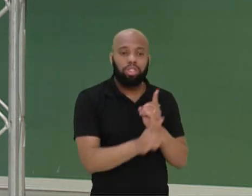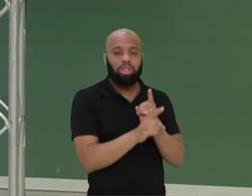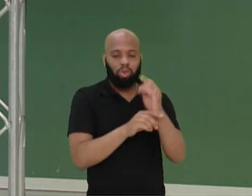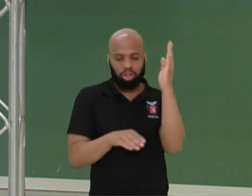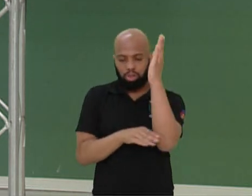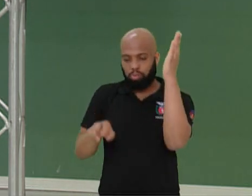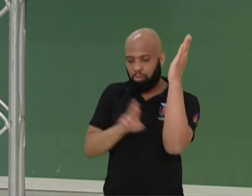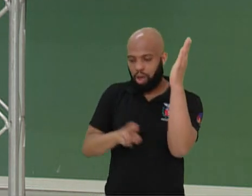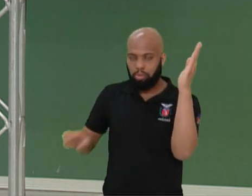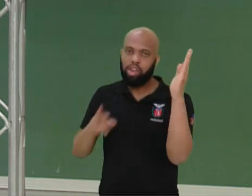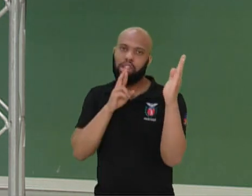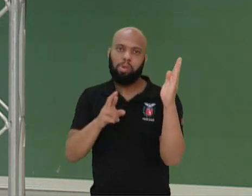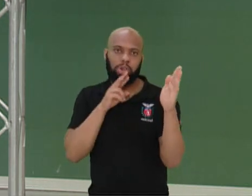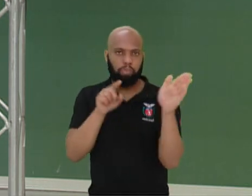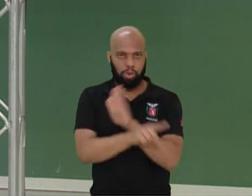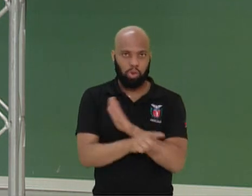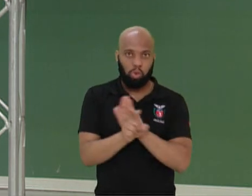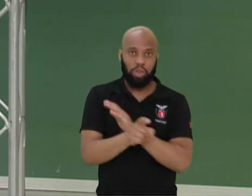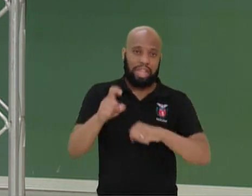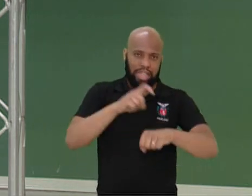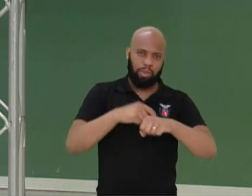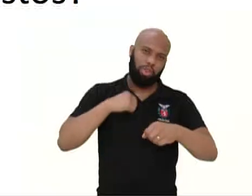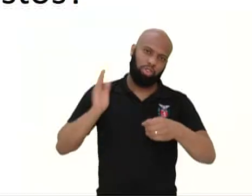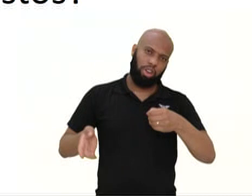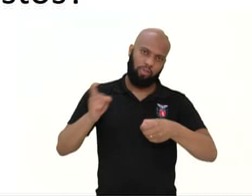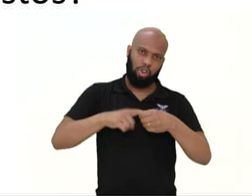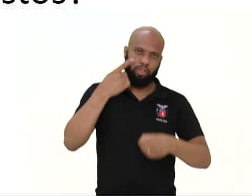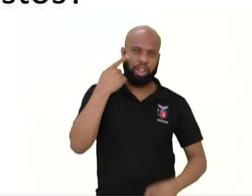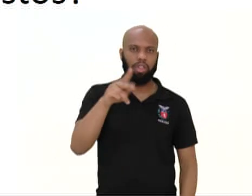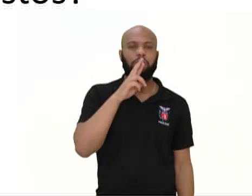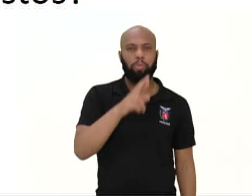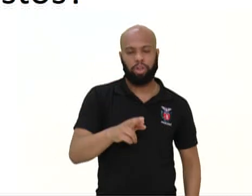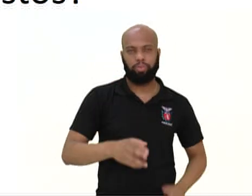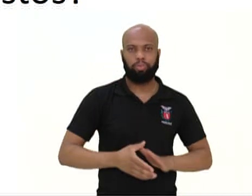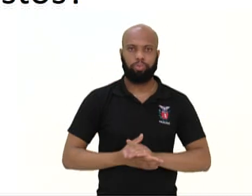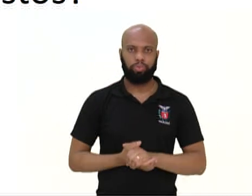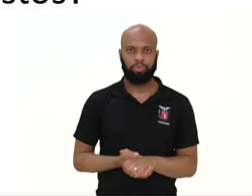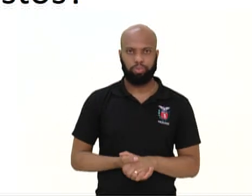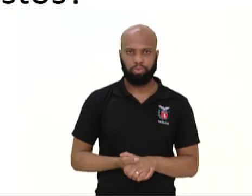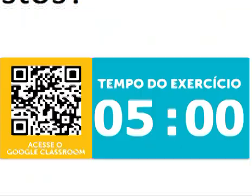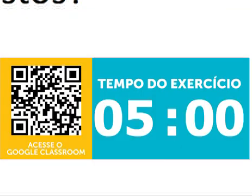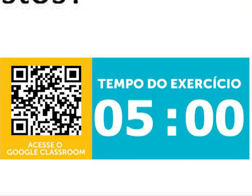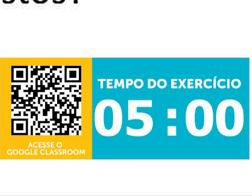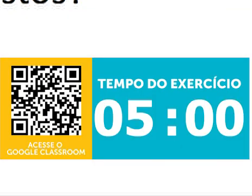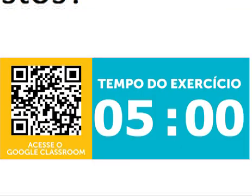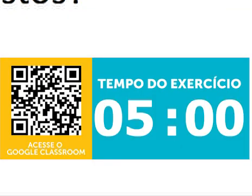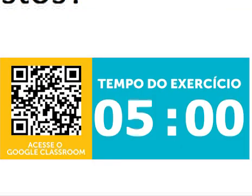raízes e dá a solução do problema. Mas eu já volto com a solução um tempinho para vocês fazerem.